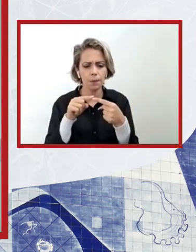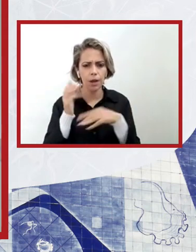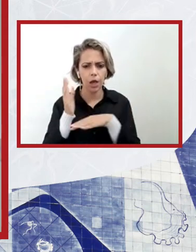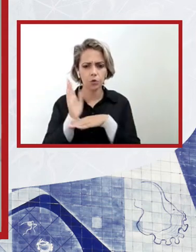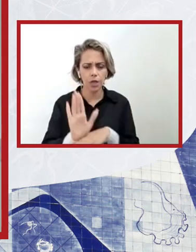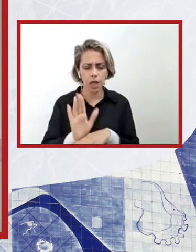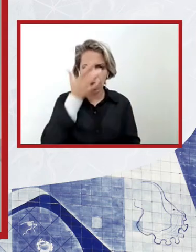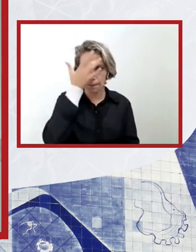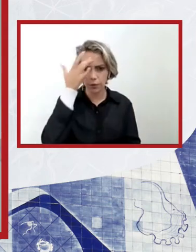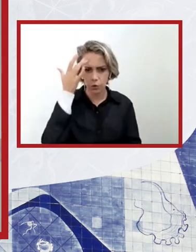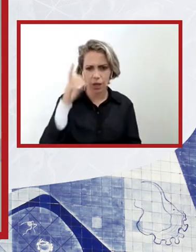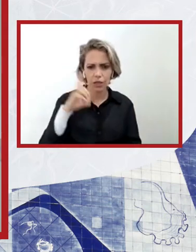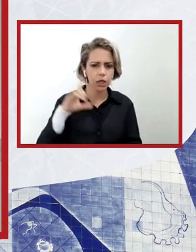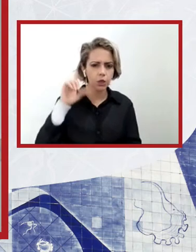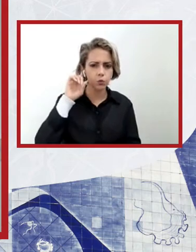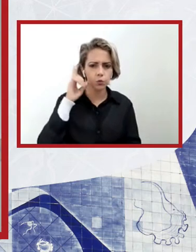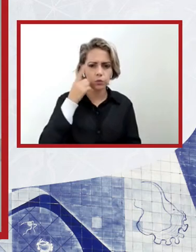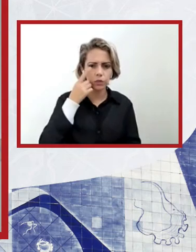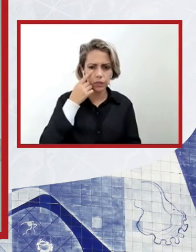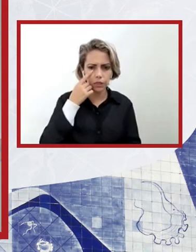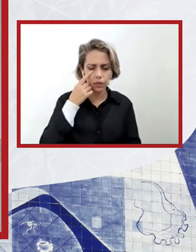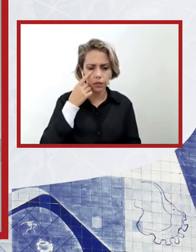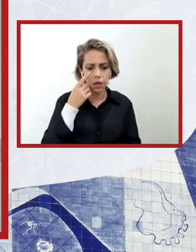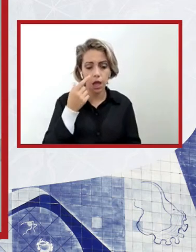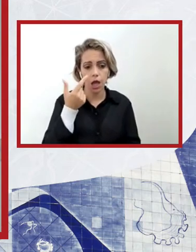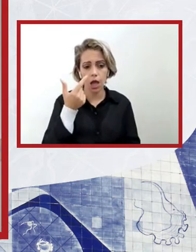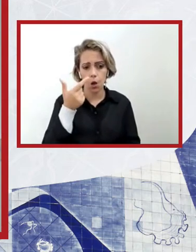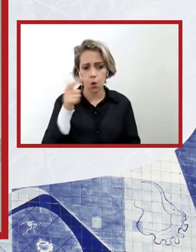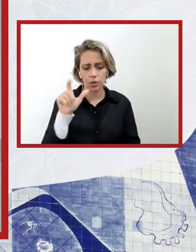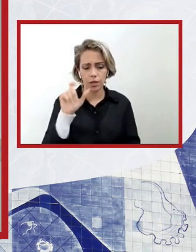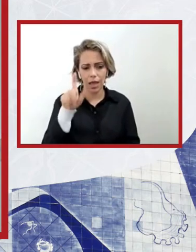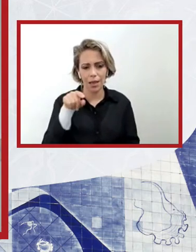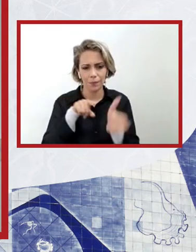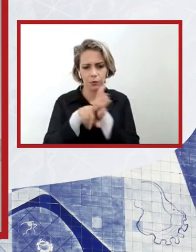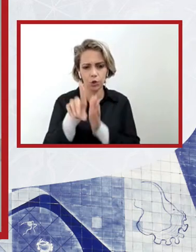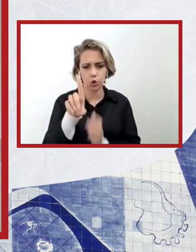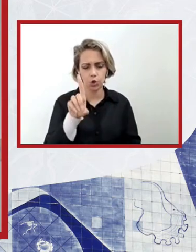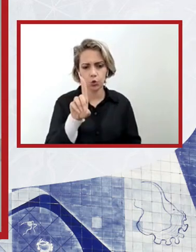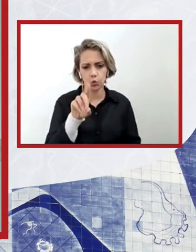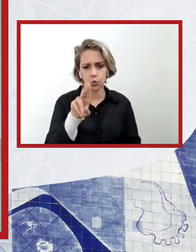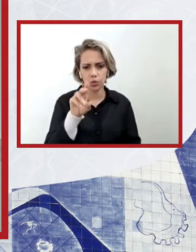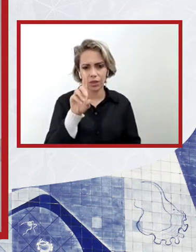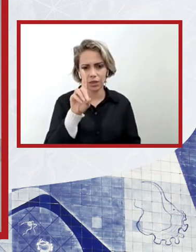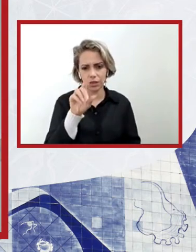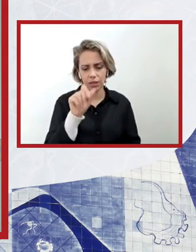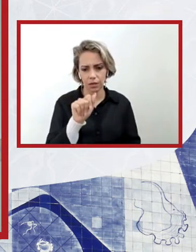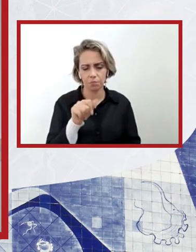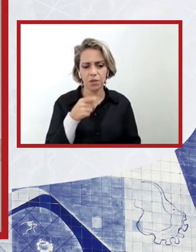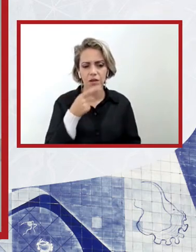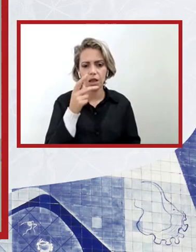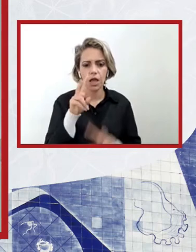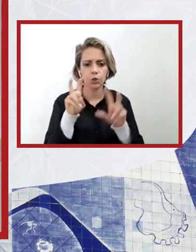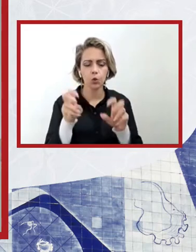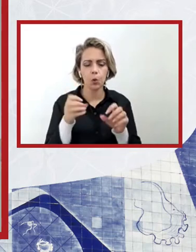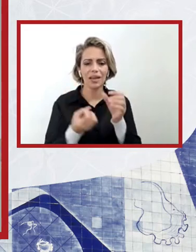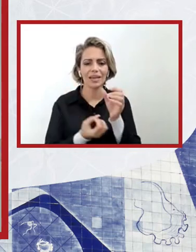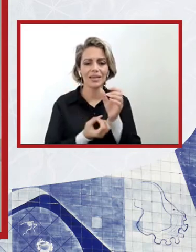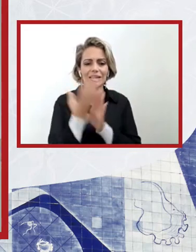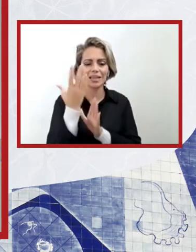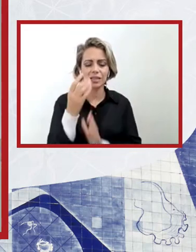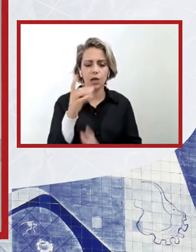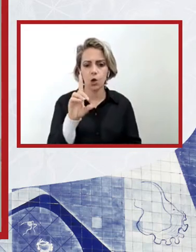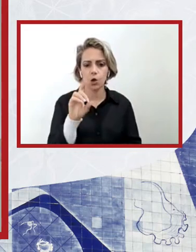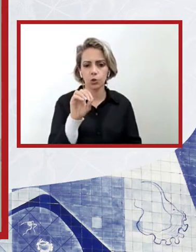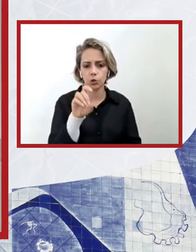pessoa com surdo cegueira. E aí a pergunta da Duda também, que vai na direção de falar um pouquinho sobre a criação do 2Vox, né, que ele é